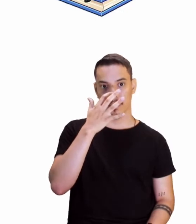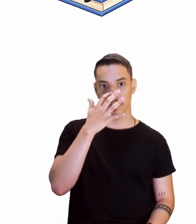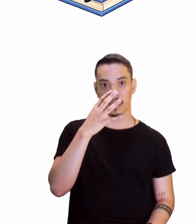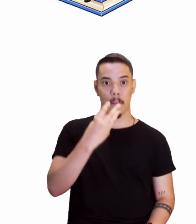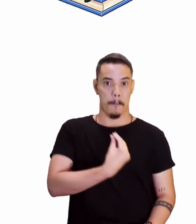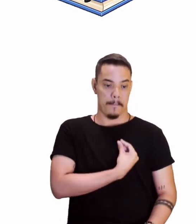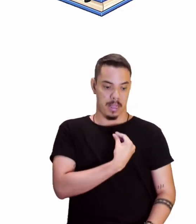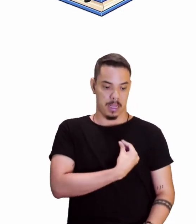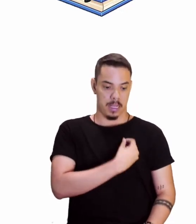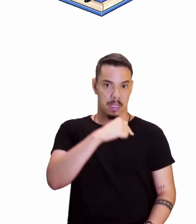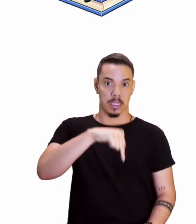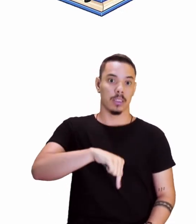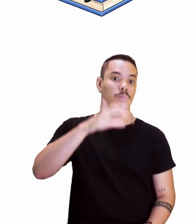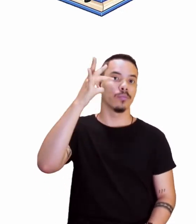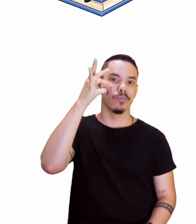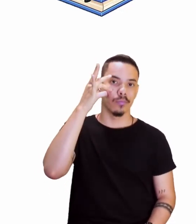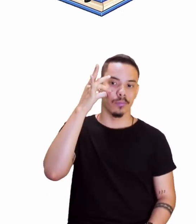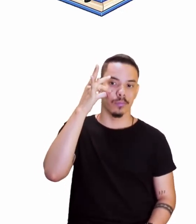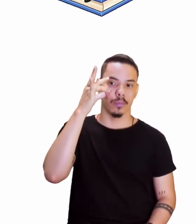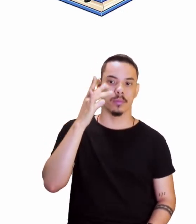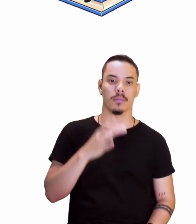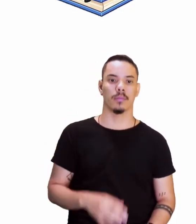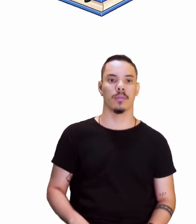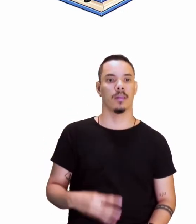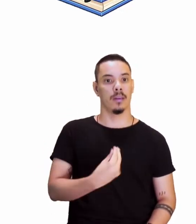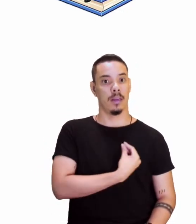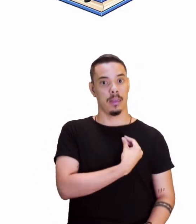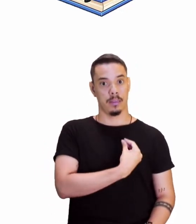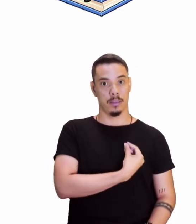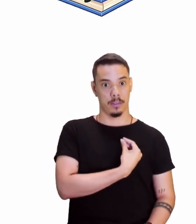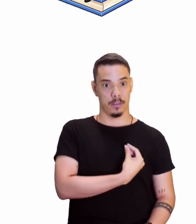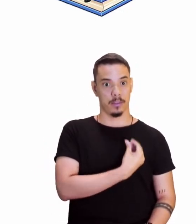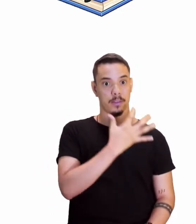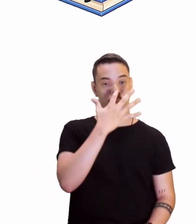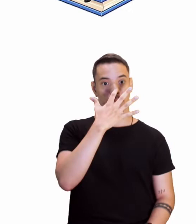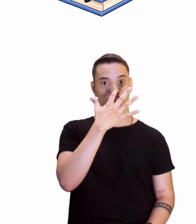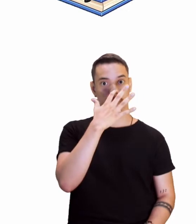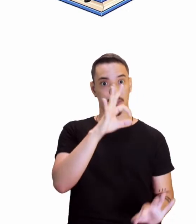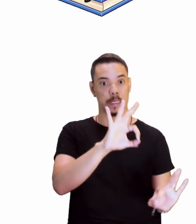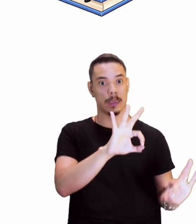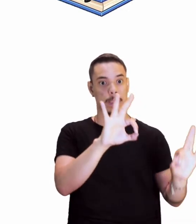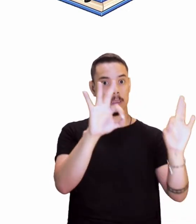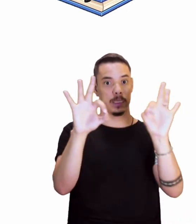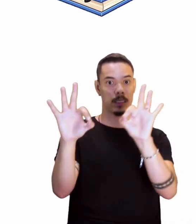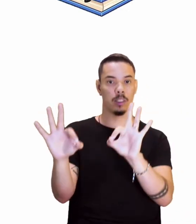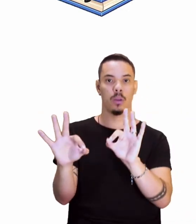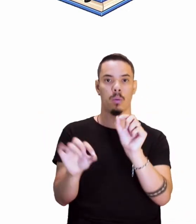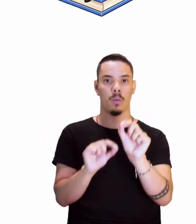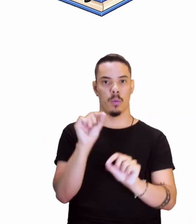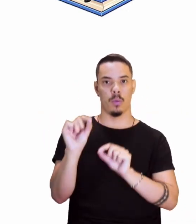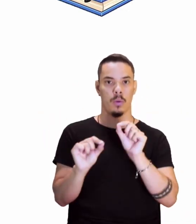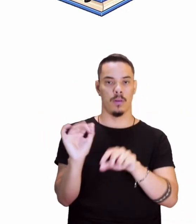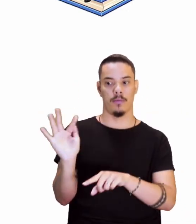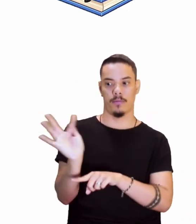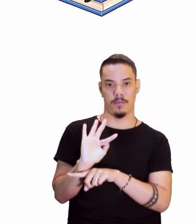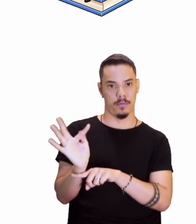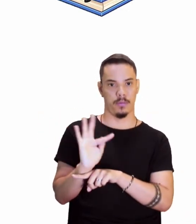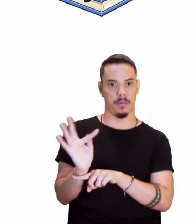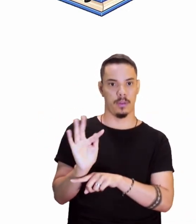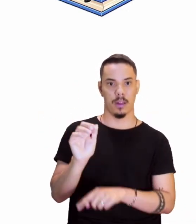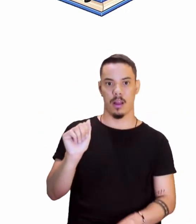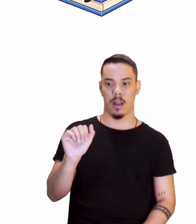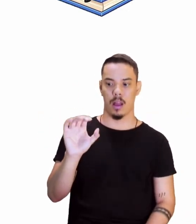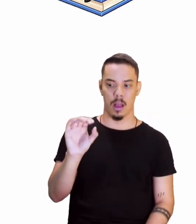presente, presenciar. Ó, assistimos a quê? Ao filme. Então, aqui eu